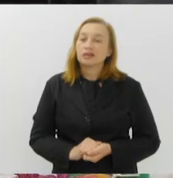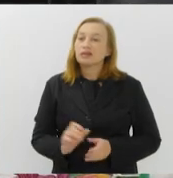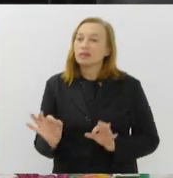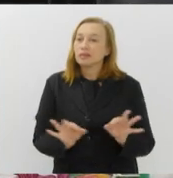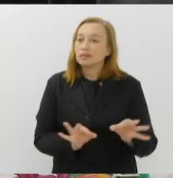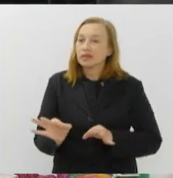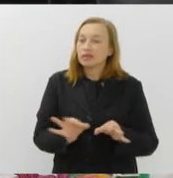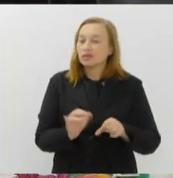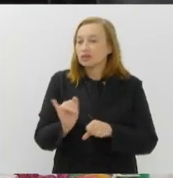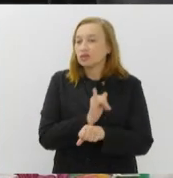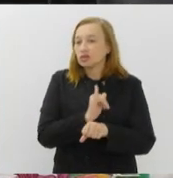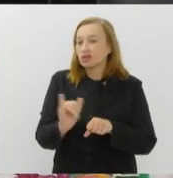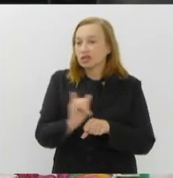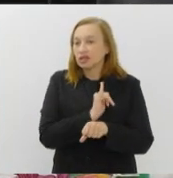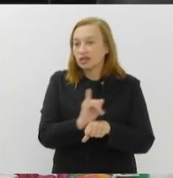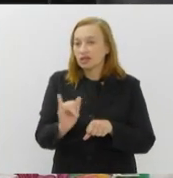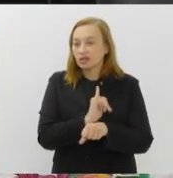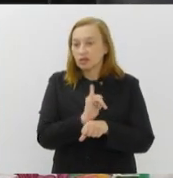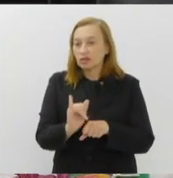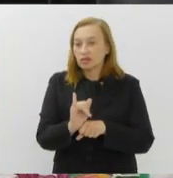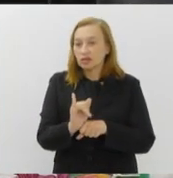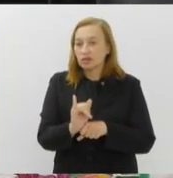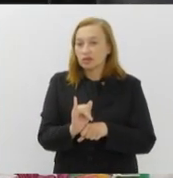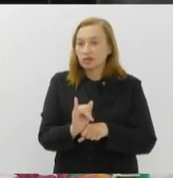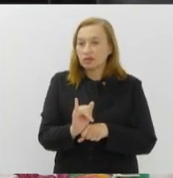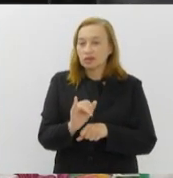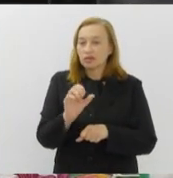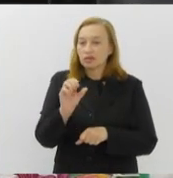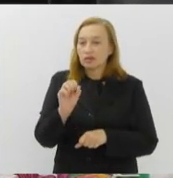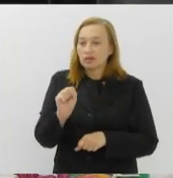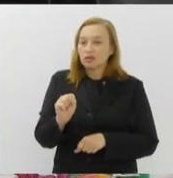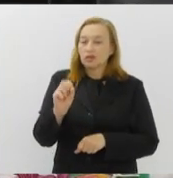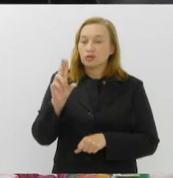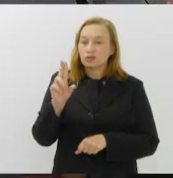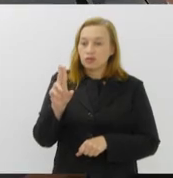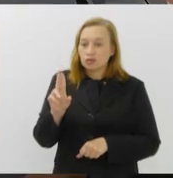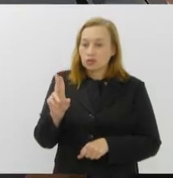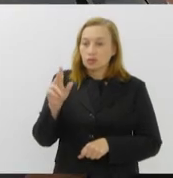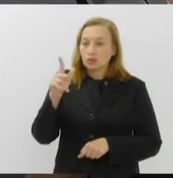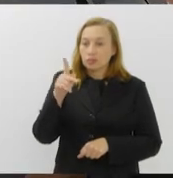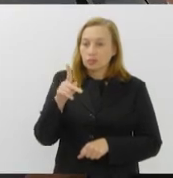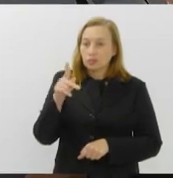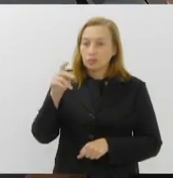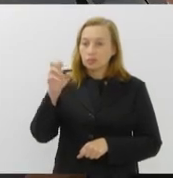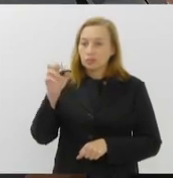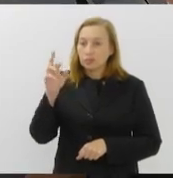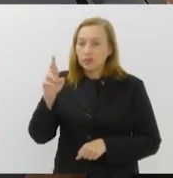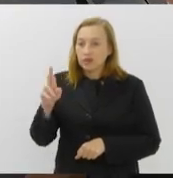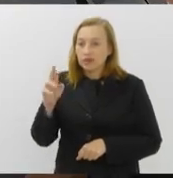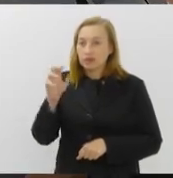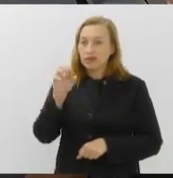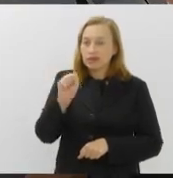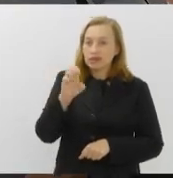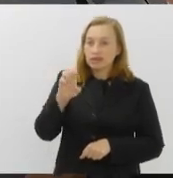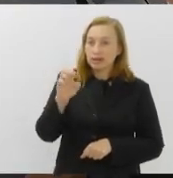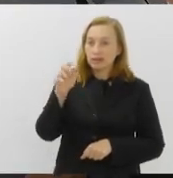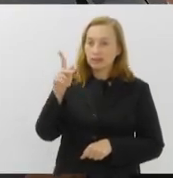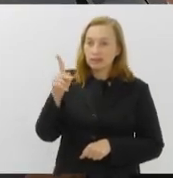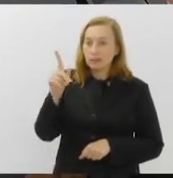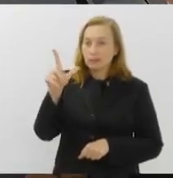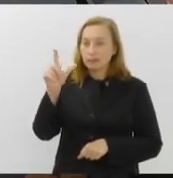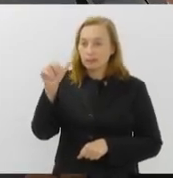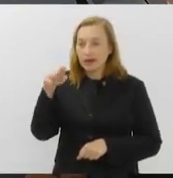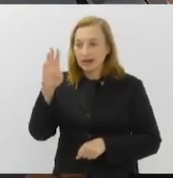Planejamento Estratégico, a SUPCEPLAG. Então, seja bem-vinda também. E passo, então, aqui